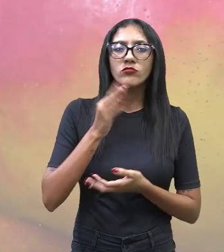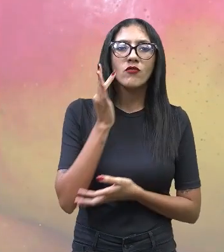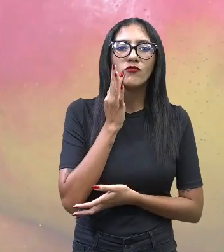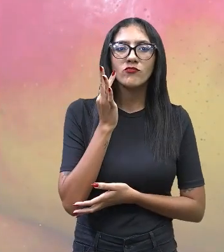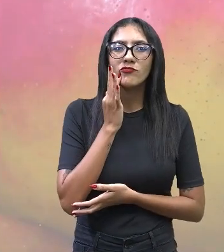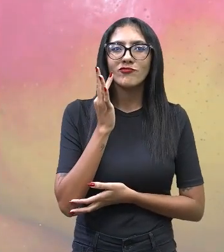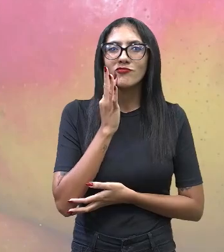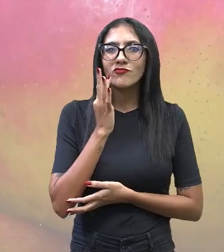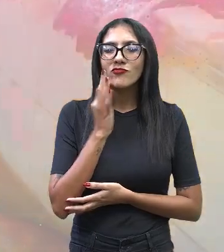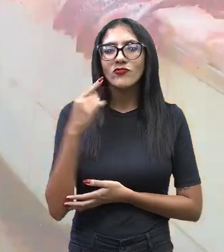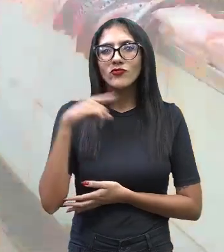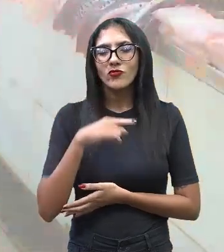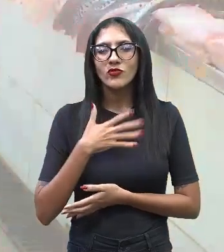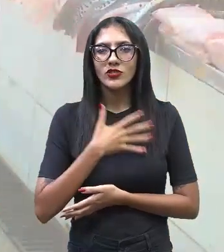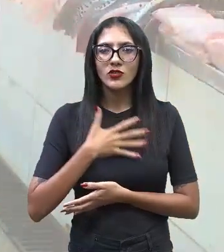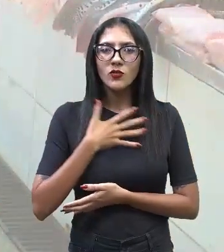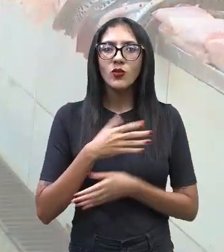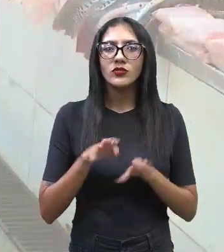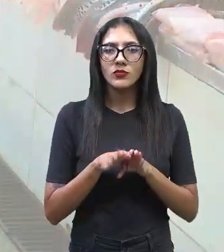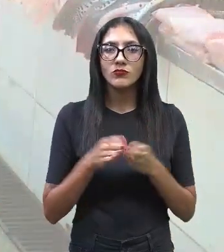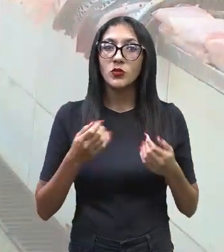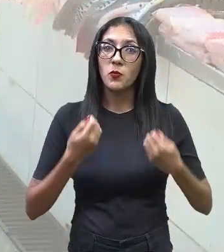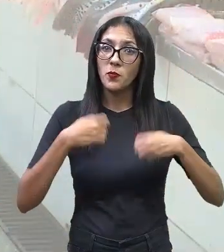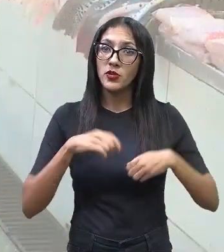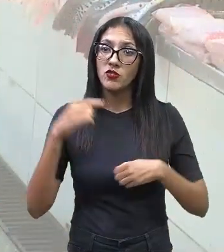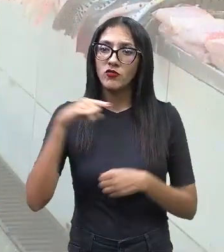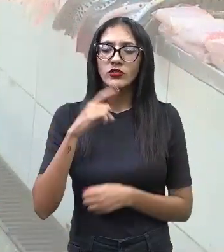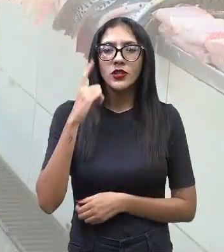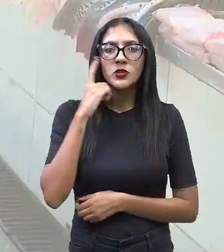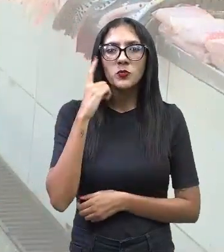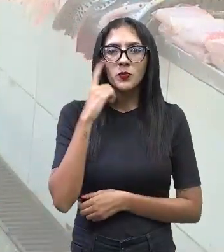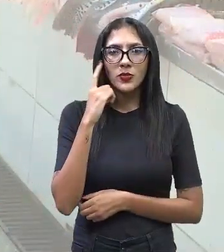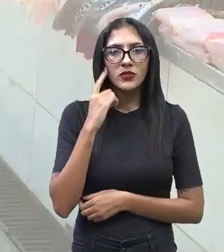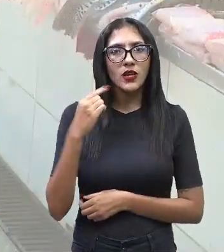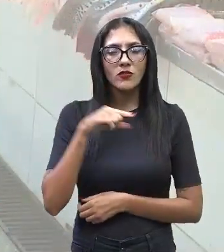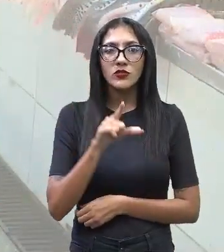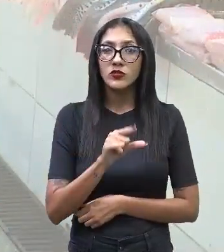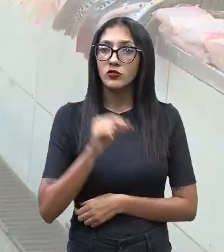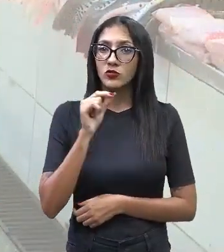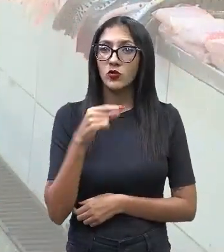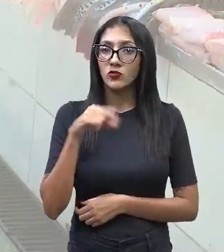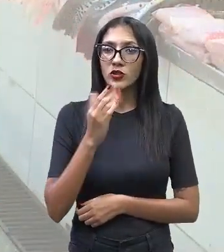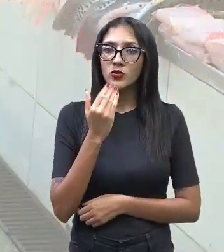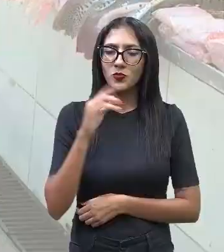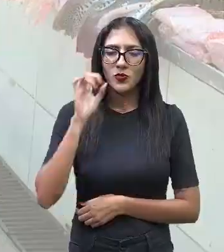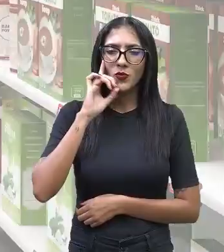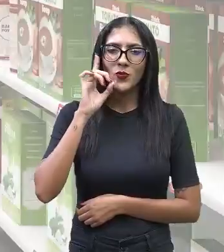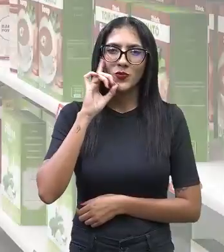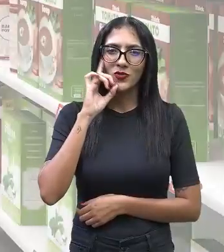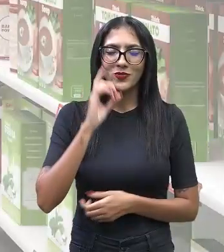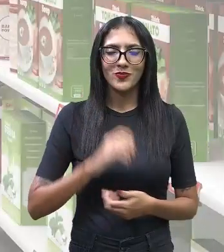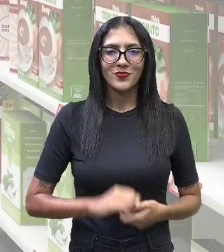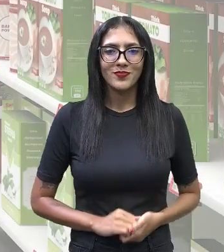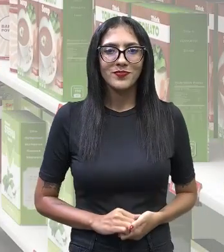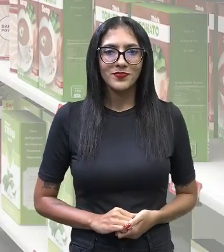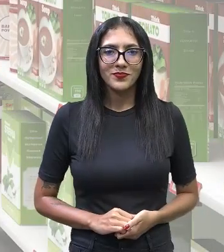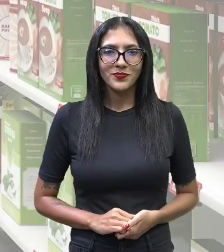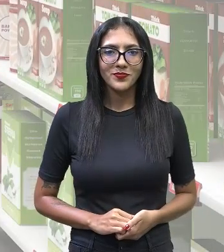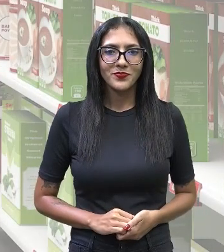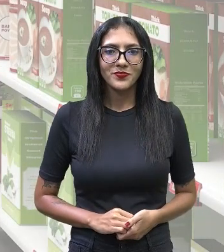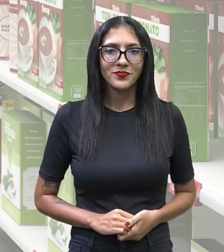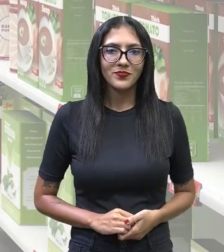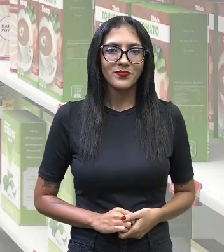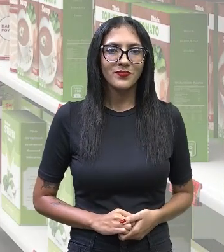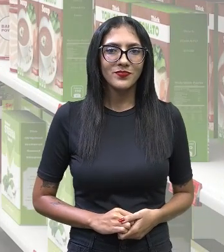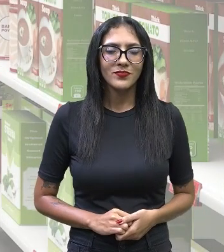daquela sua fruta preferida. Então pense nisso nas suas escolhas alimentares do seu dia a dia. E agora, o que